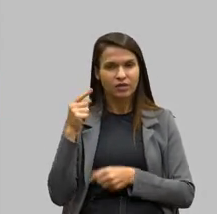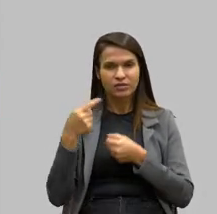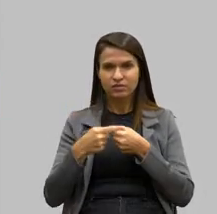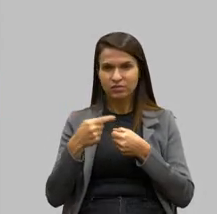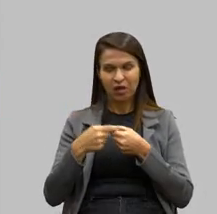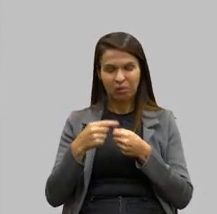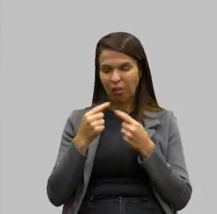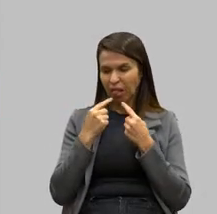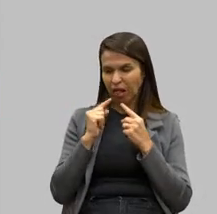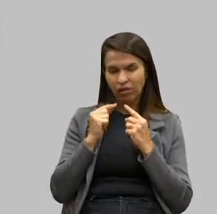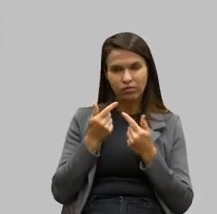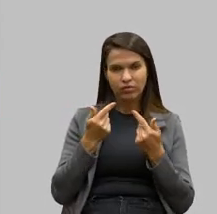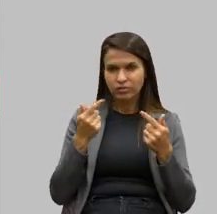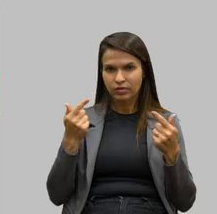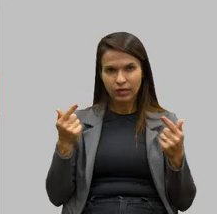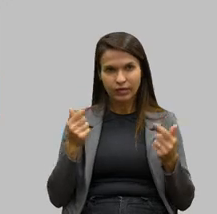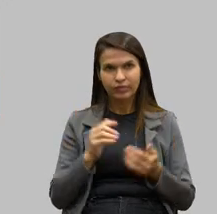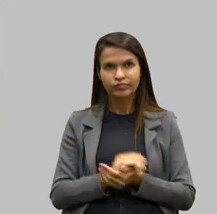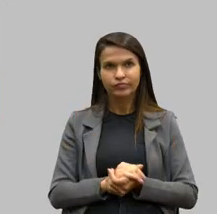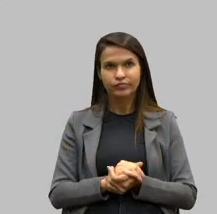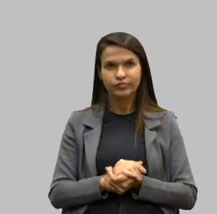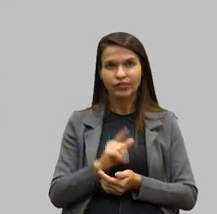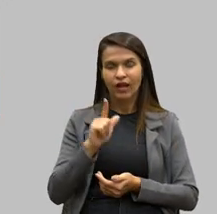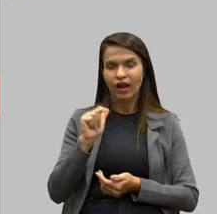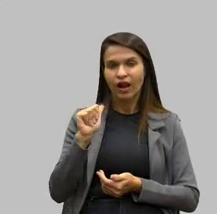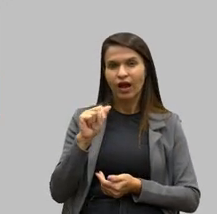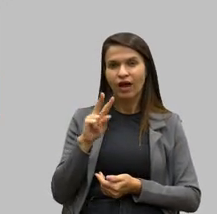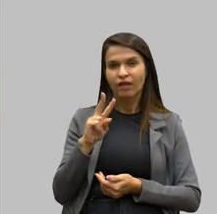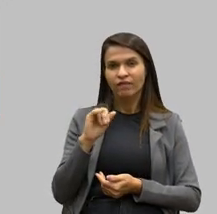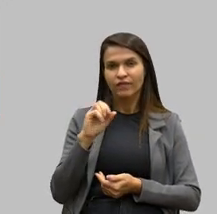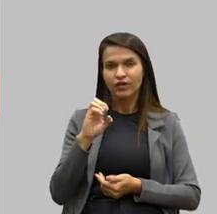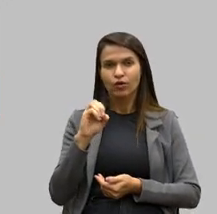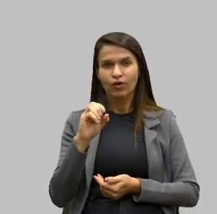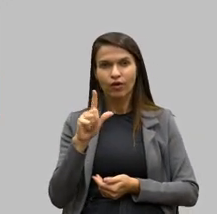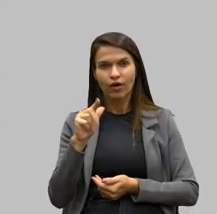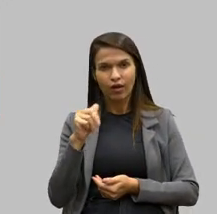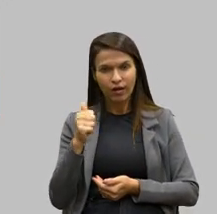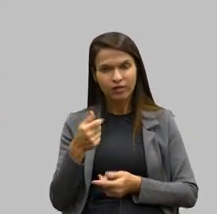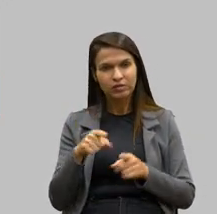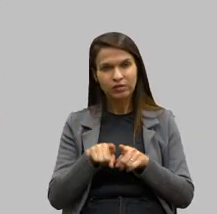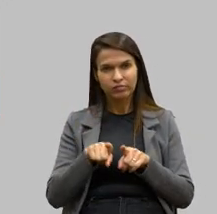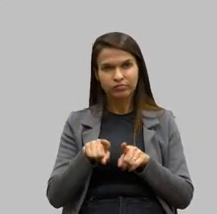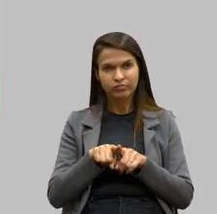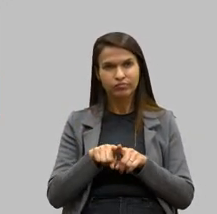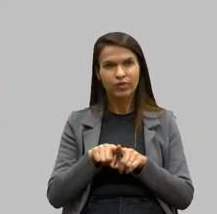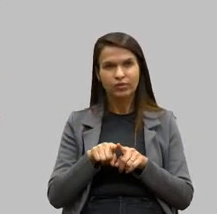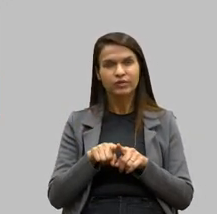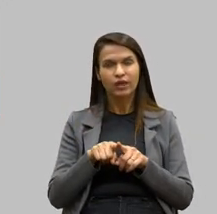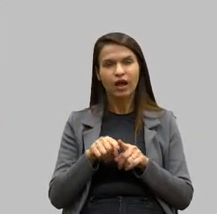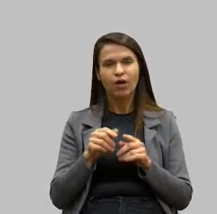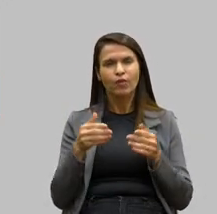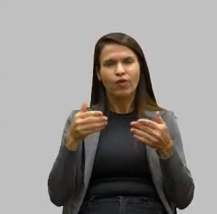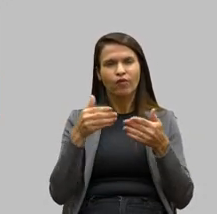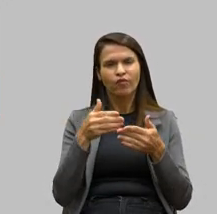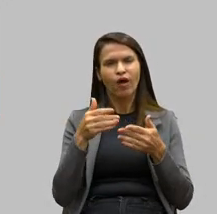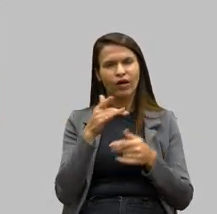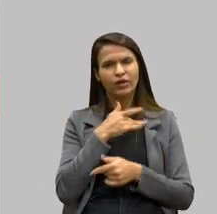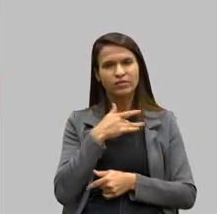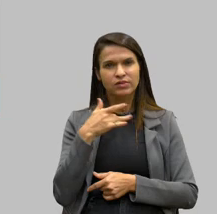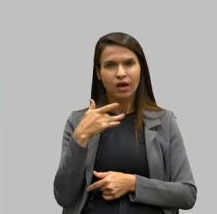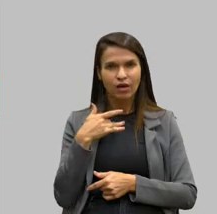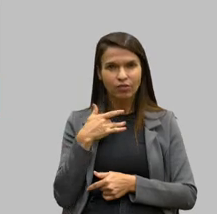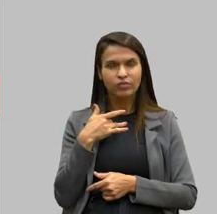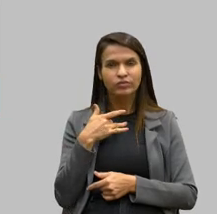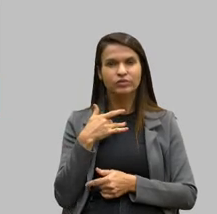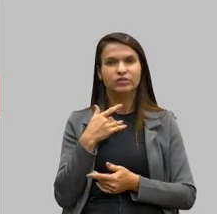Tem certeza que o Laviola também não, Laviola tem até mais afinidade com ela do que eu, mas a minha demanda maior é na saúde mesmo, mas toda vez que precisa,